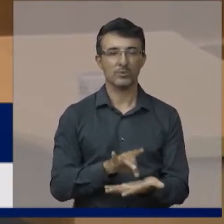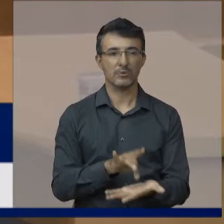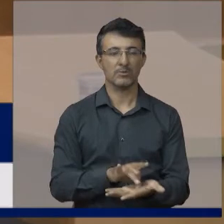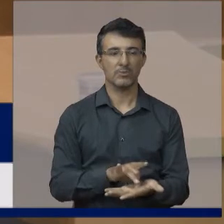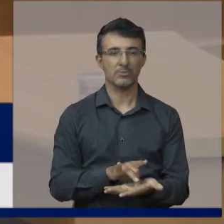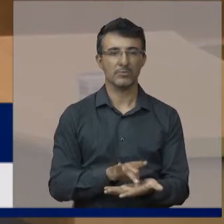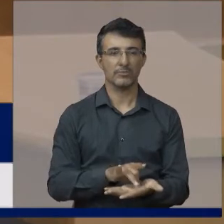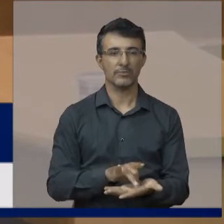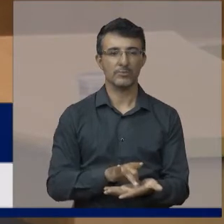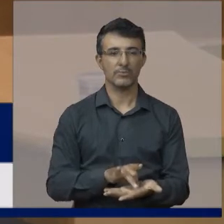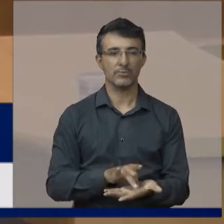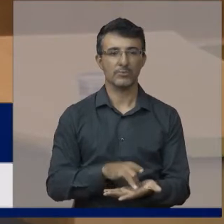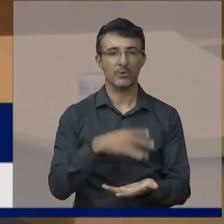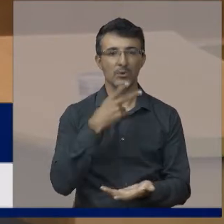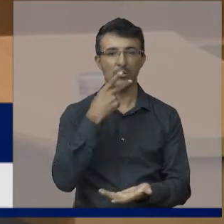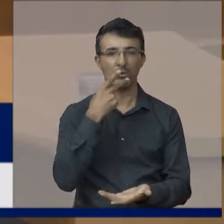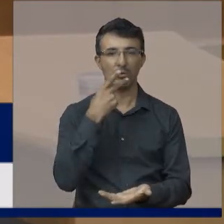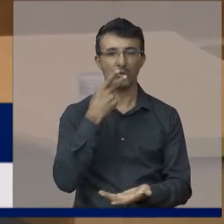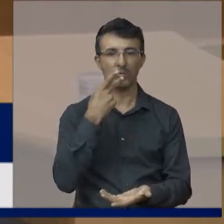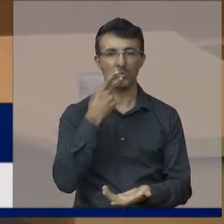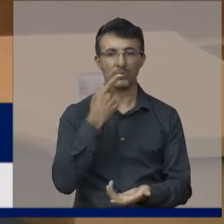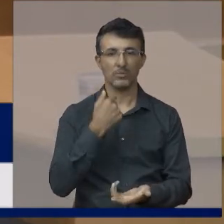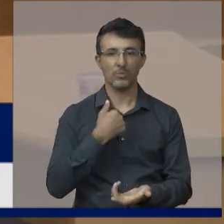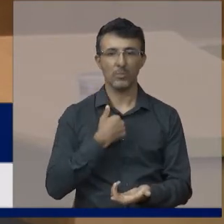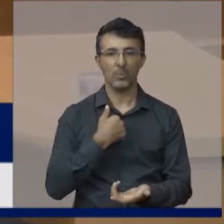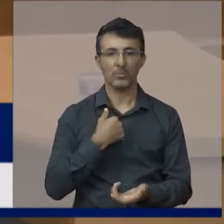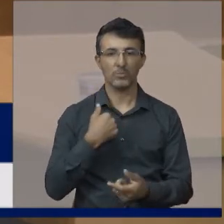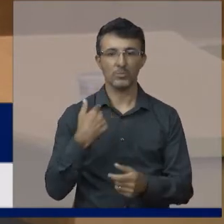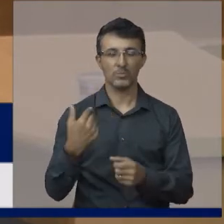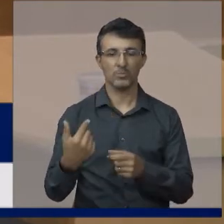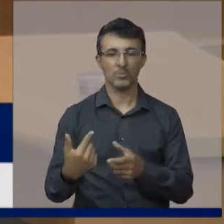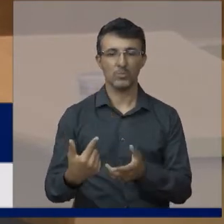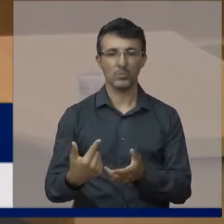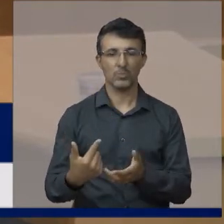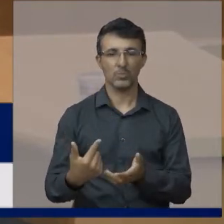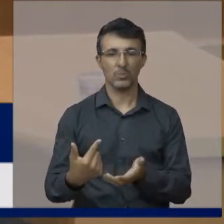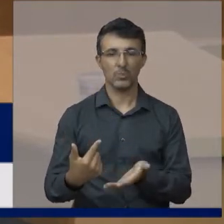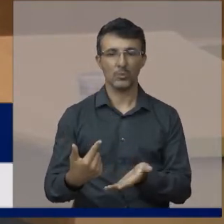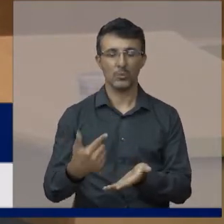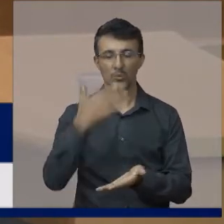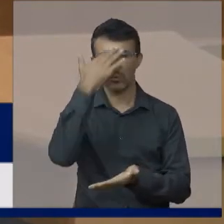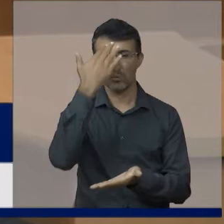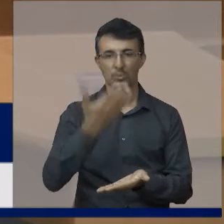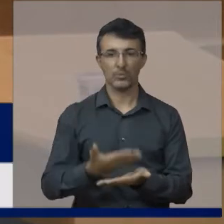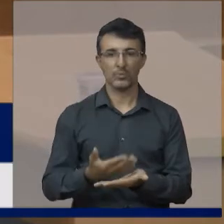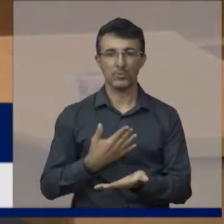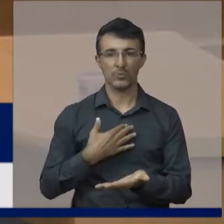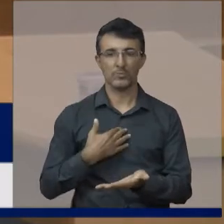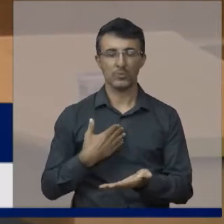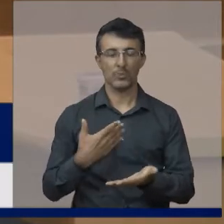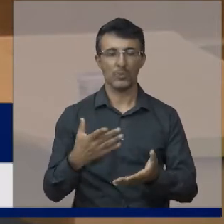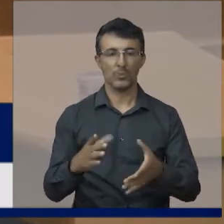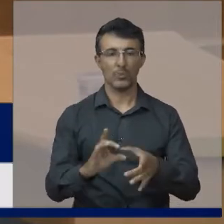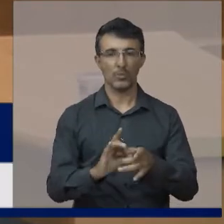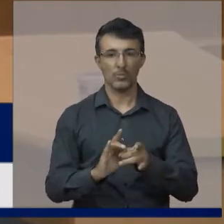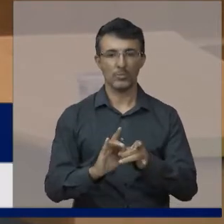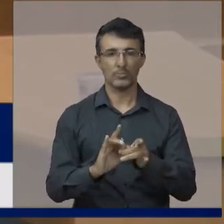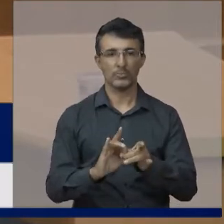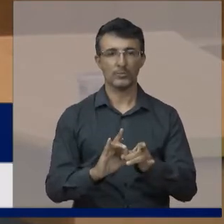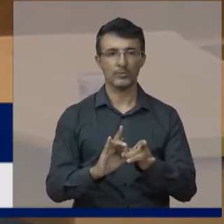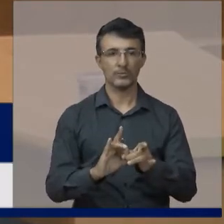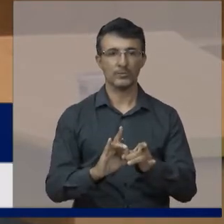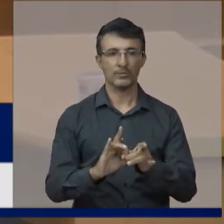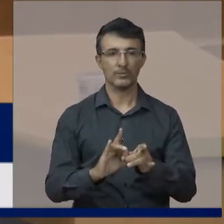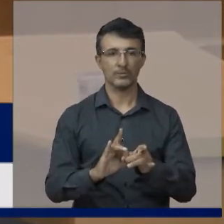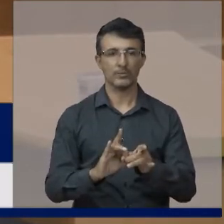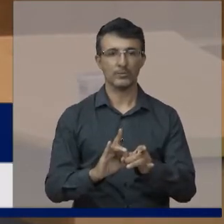digo ao senhor que pode contar comigo como um parceiro. Gosto sempre da conversa